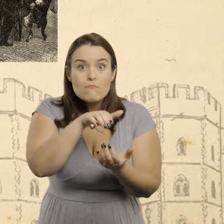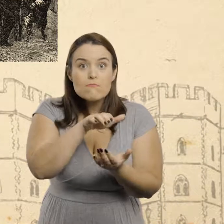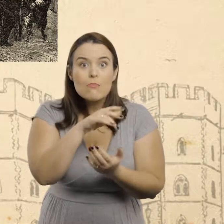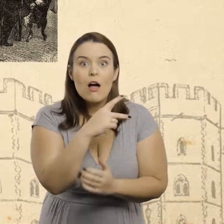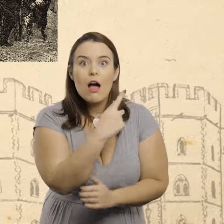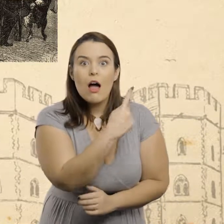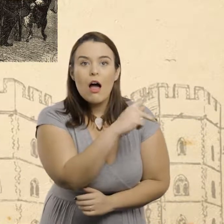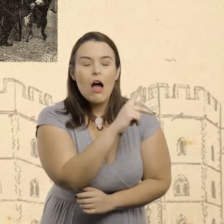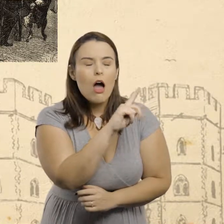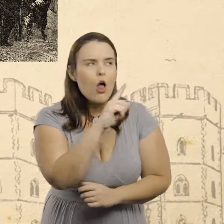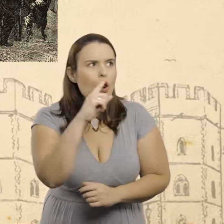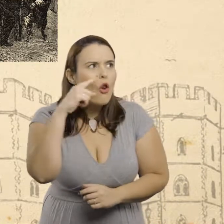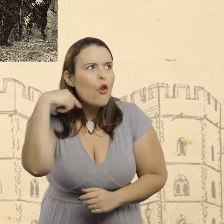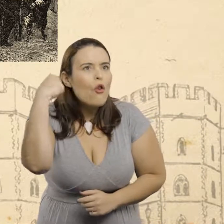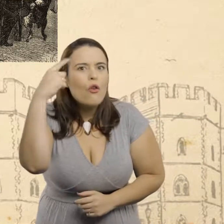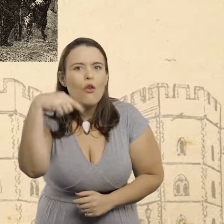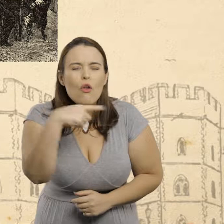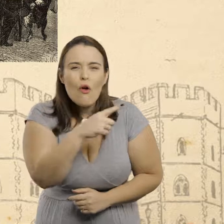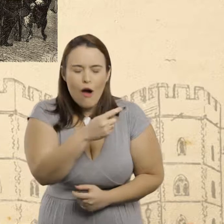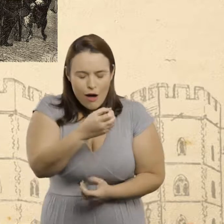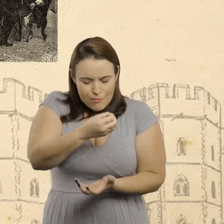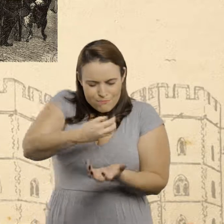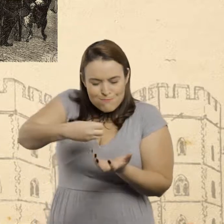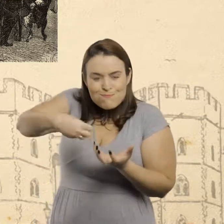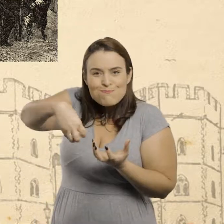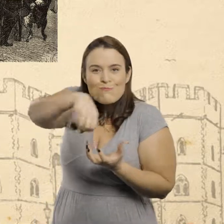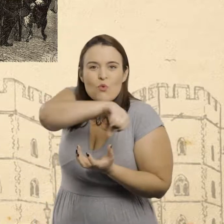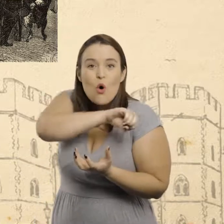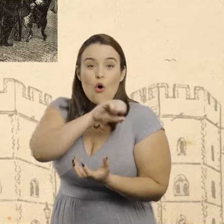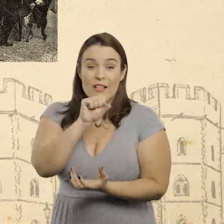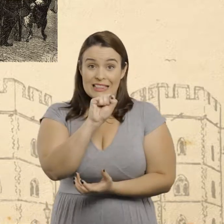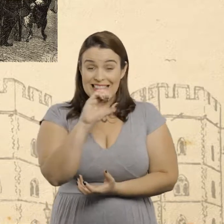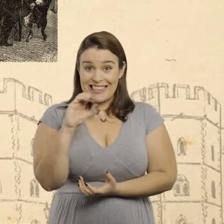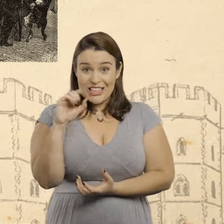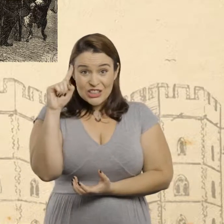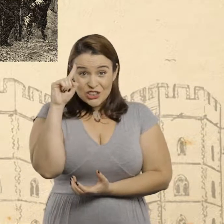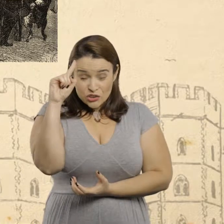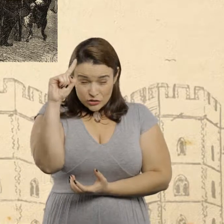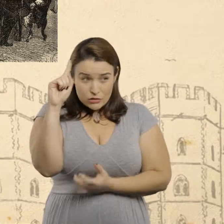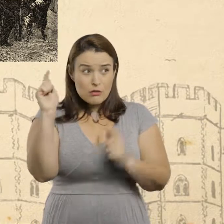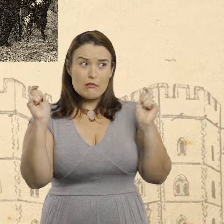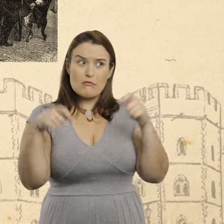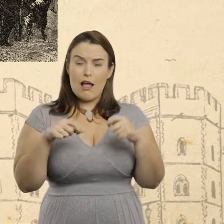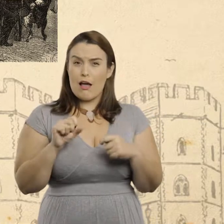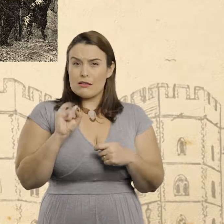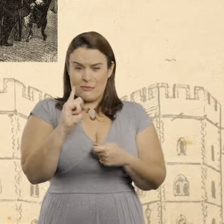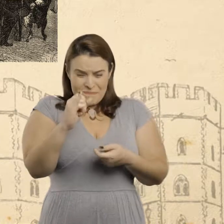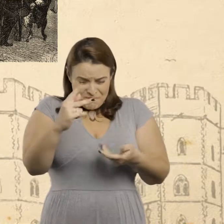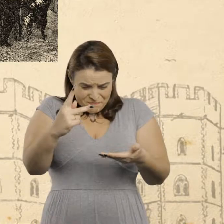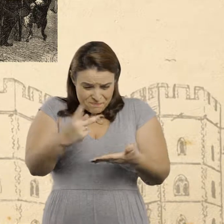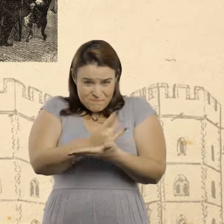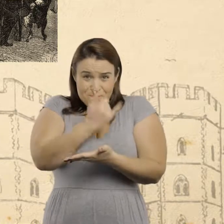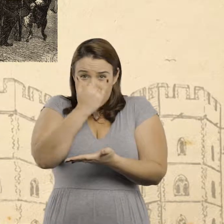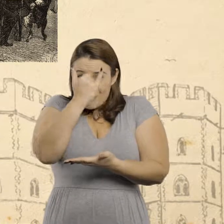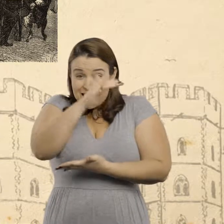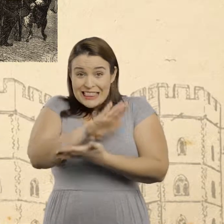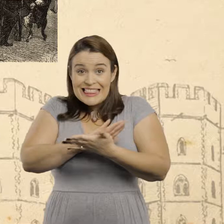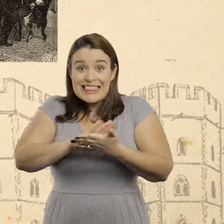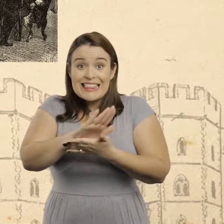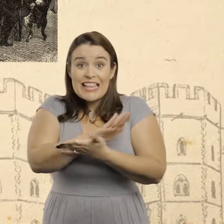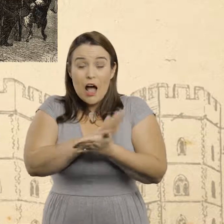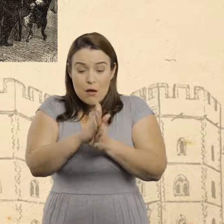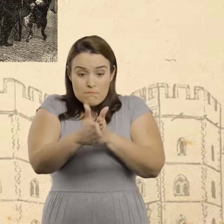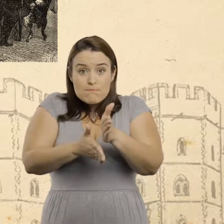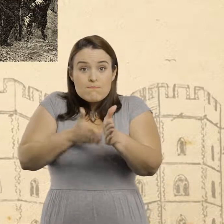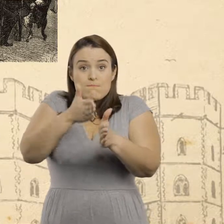uma loucura. A volta ao mundo em 80 dias só seria possível se nada de errado acontecesse. Nenhum trem poderia